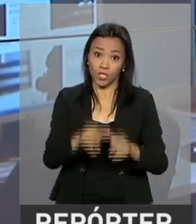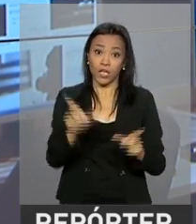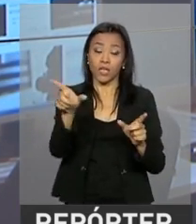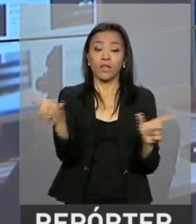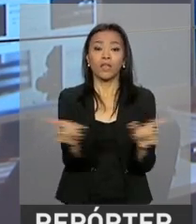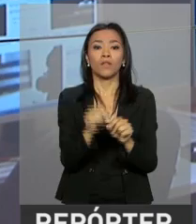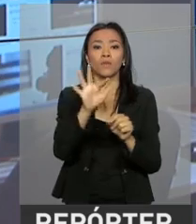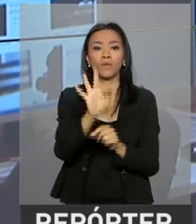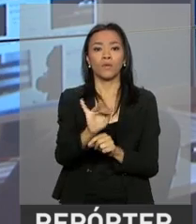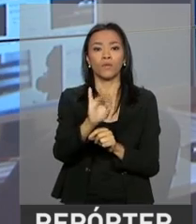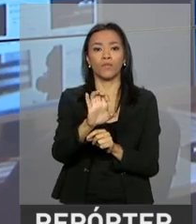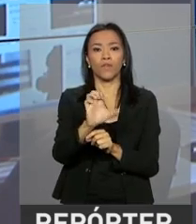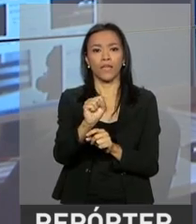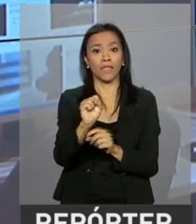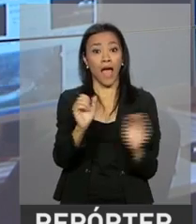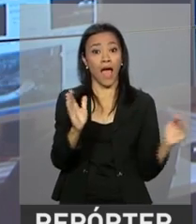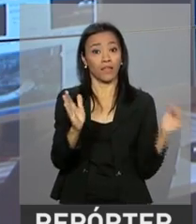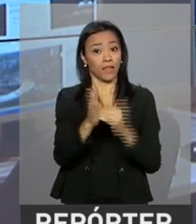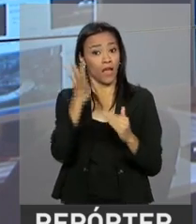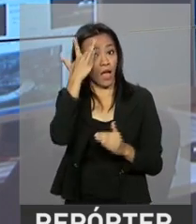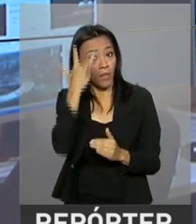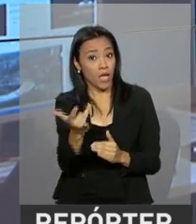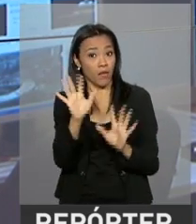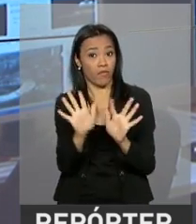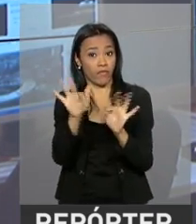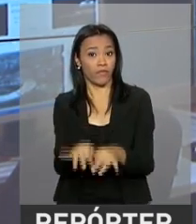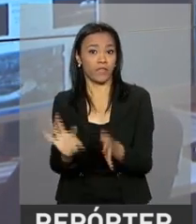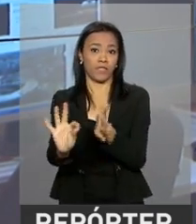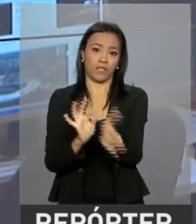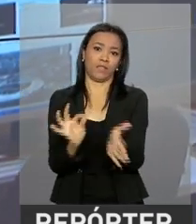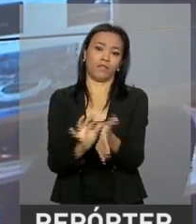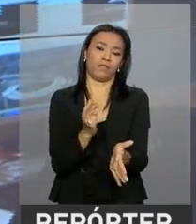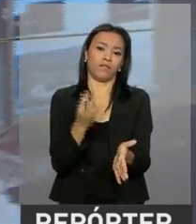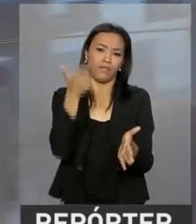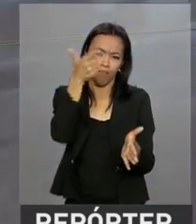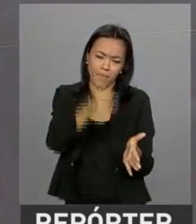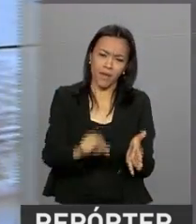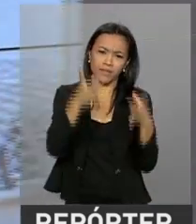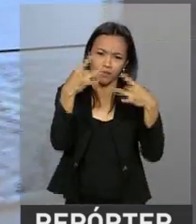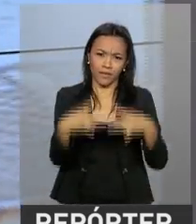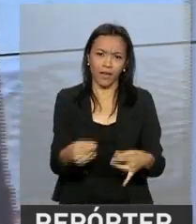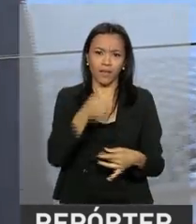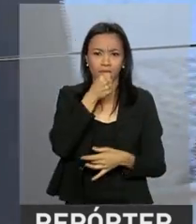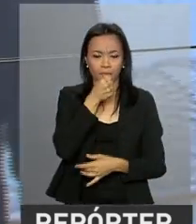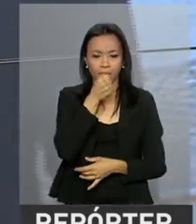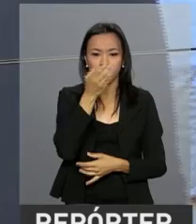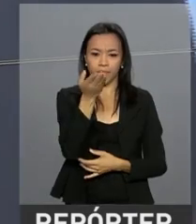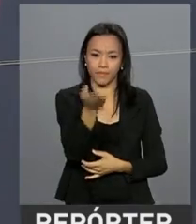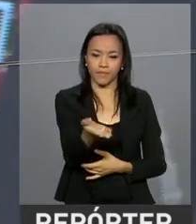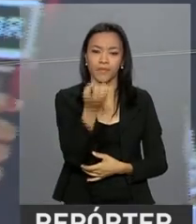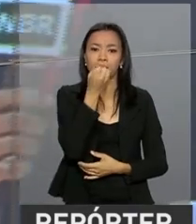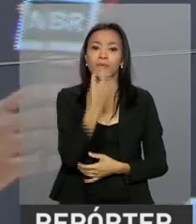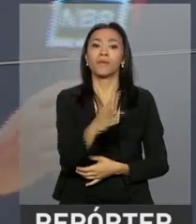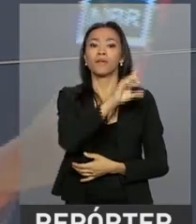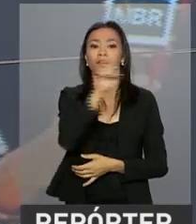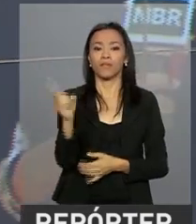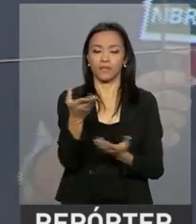até amanhã para concluir a inscrição. Vamos saber os detalhes ao vivo com Gabriela Noronha. Oi, Gabriela, bom dia para